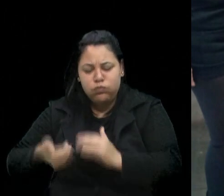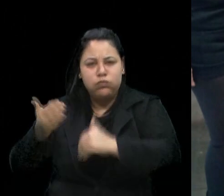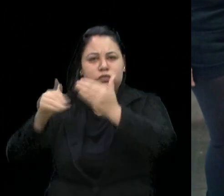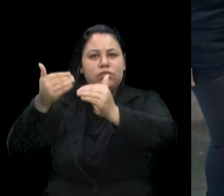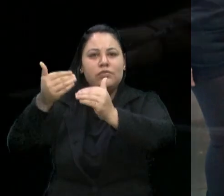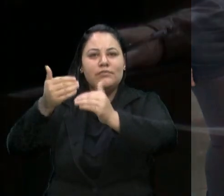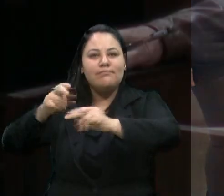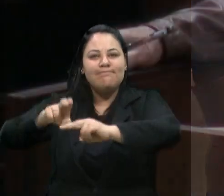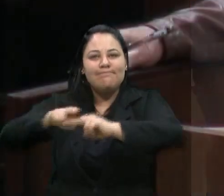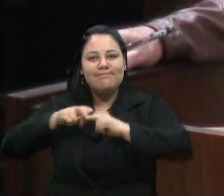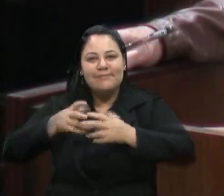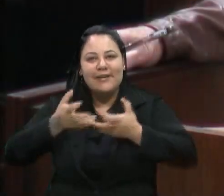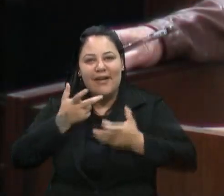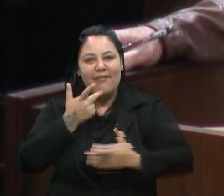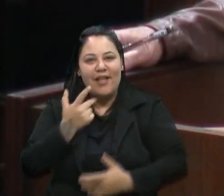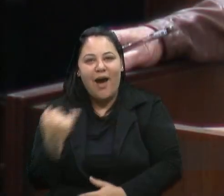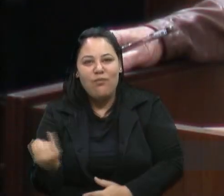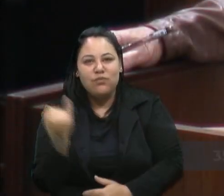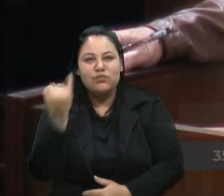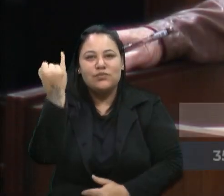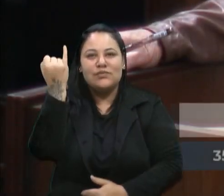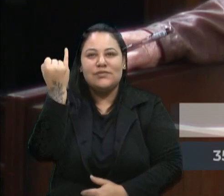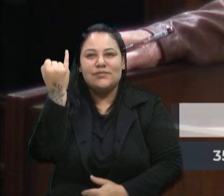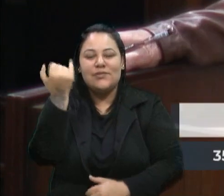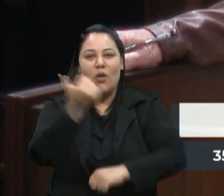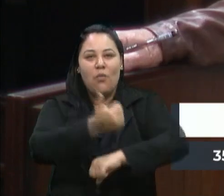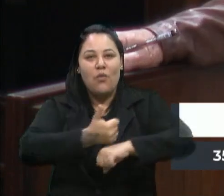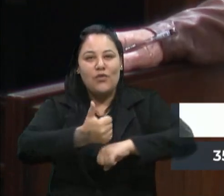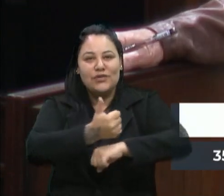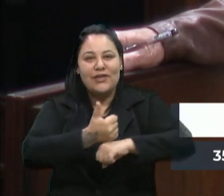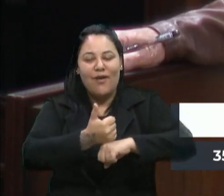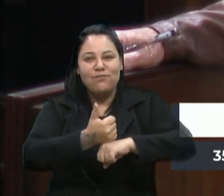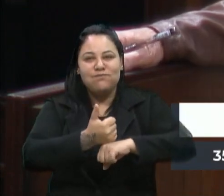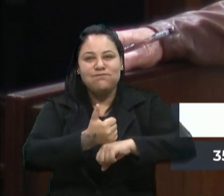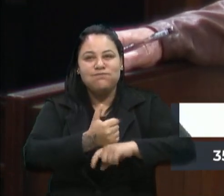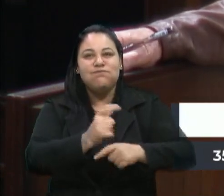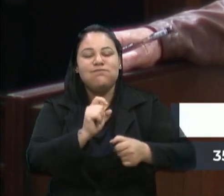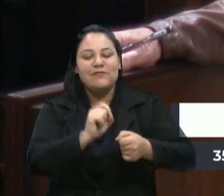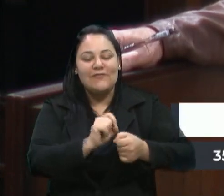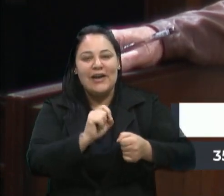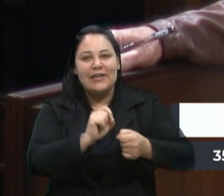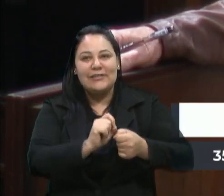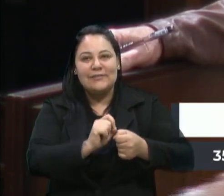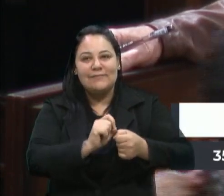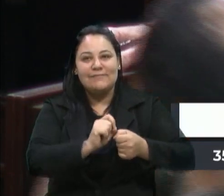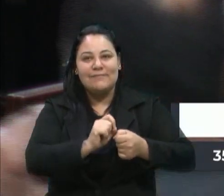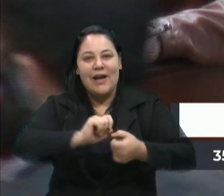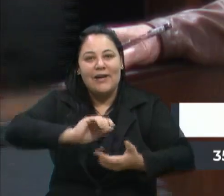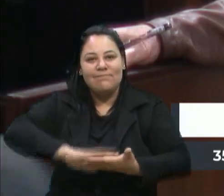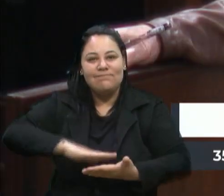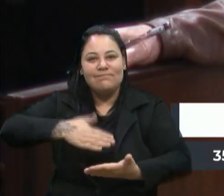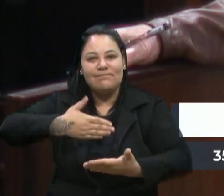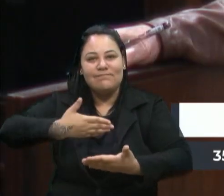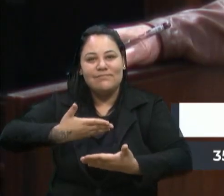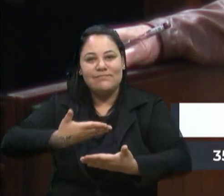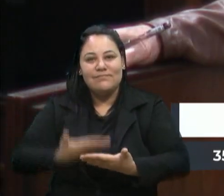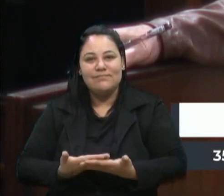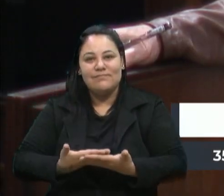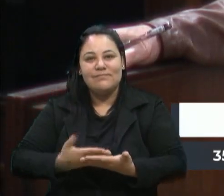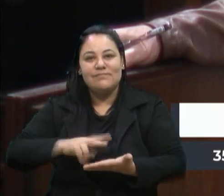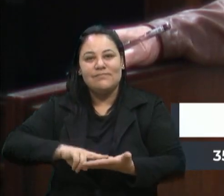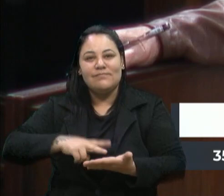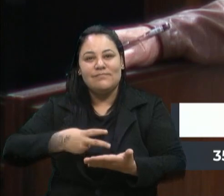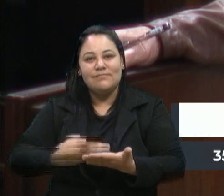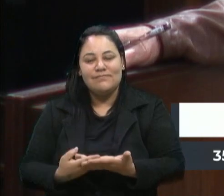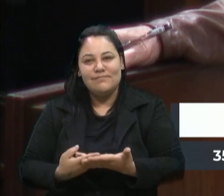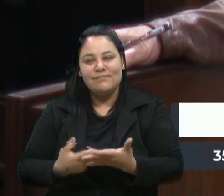quero falar da importância desses profissionais que fazem a tradução e a interpretação